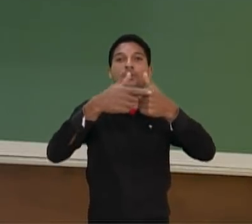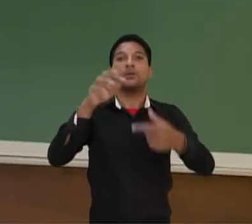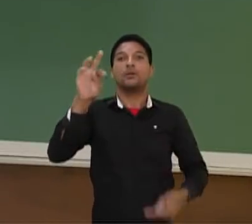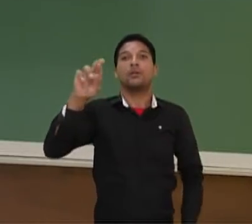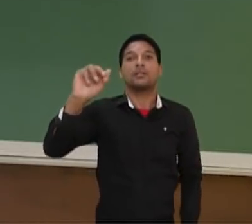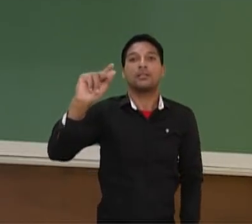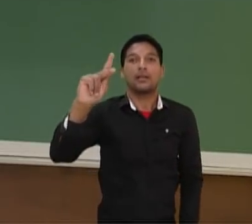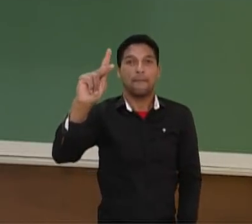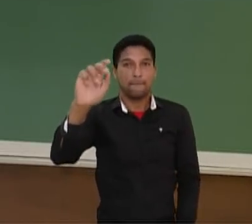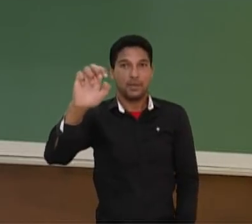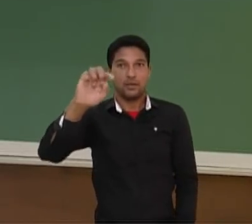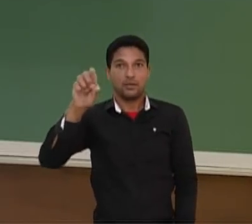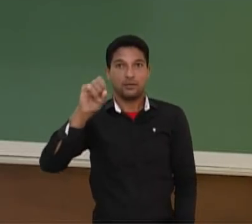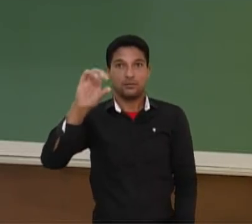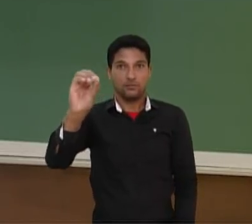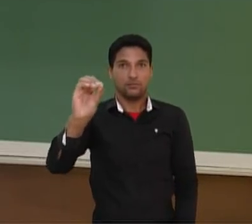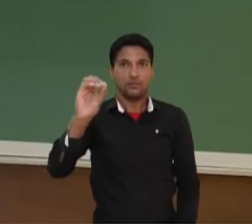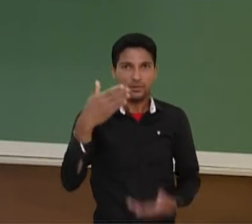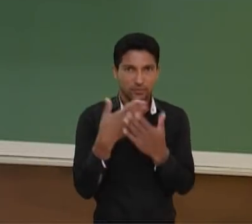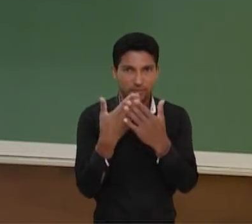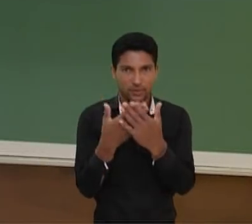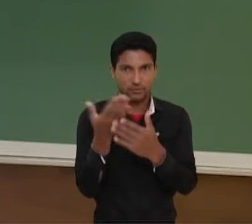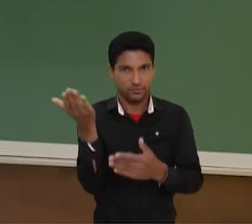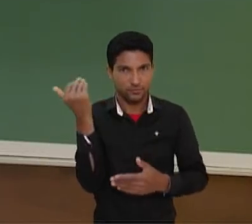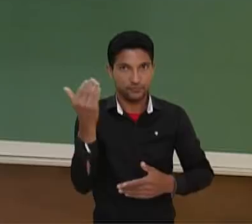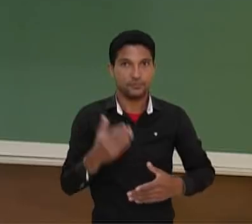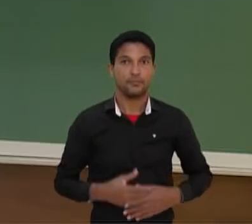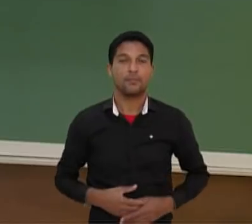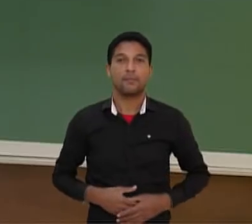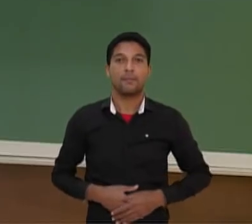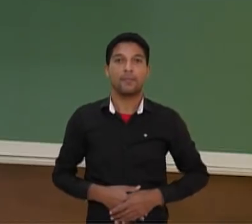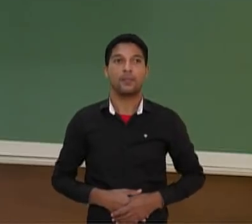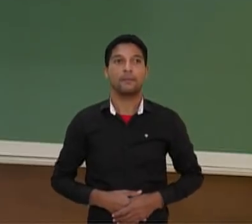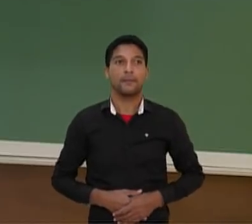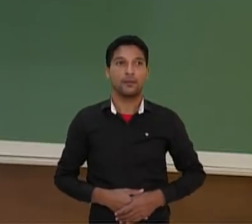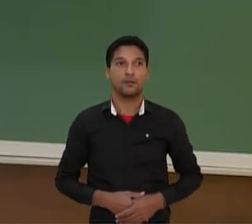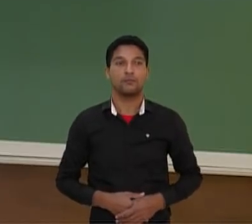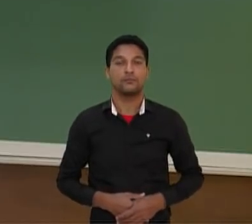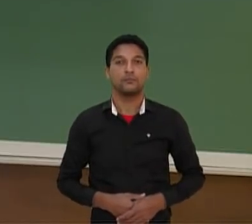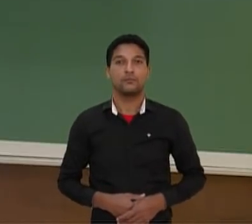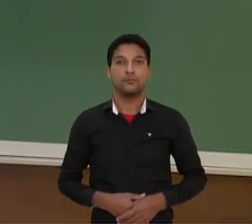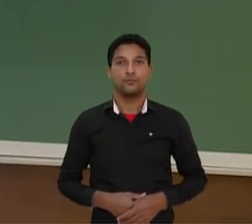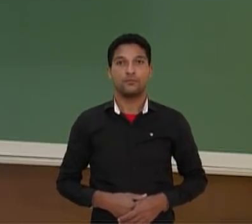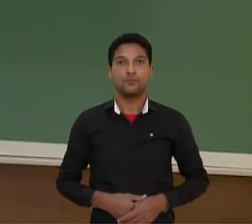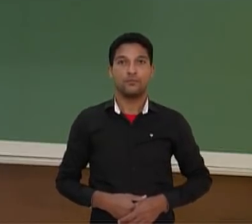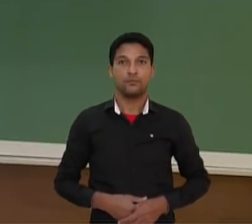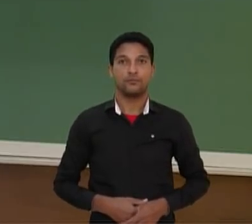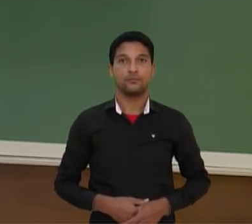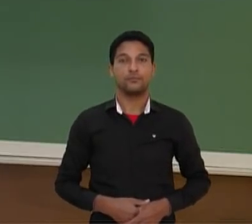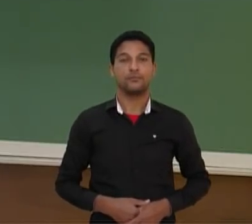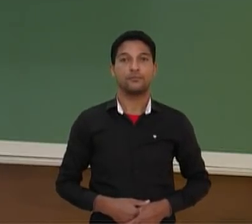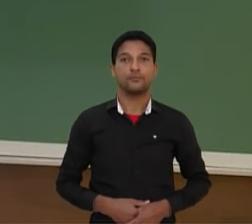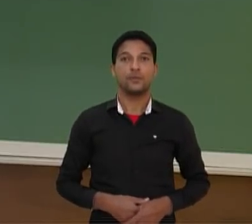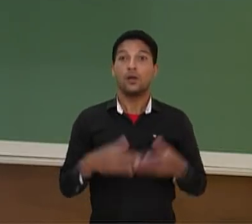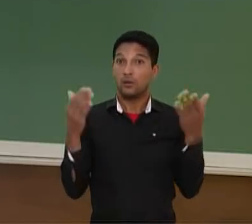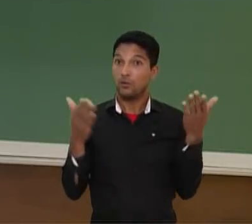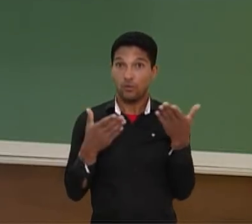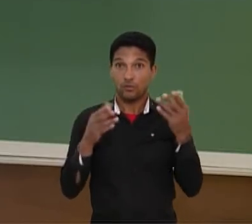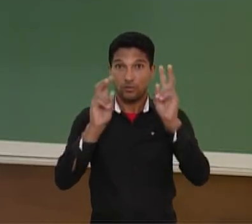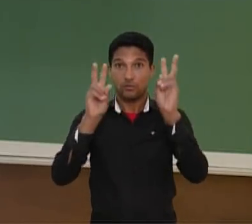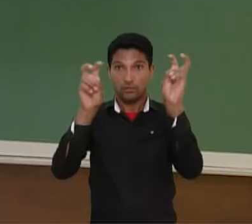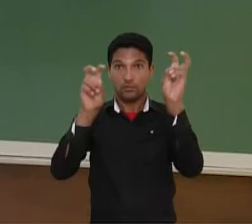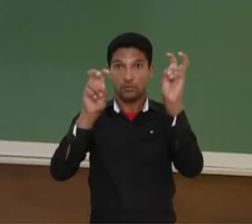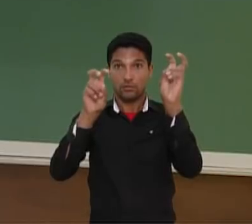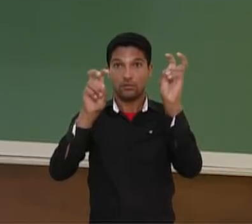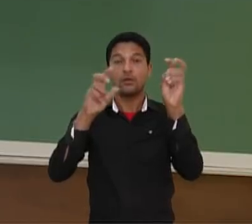ali de cada paralelogramo e de cada trapézio. Tá bom? Então foi o que nós fizemos na aula anterior. O que nós vamos fazer hoje? Hoje